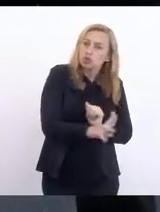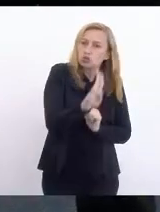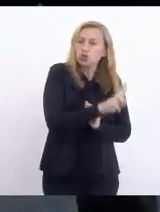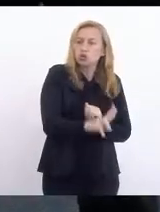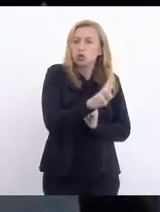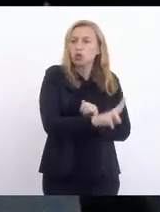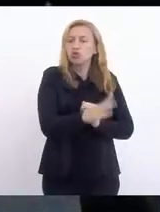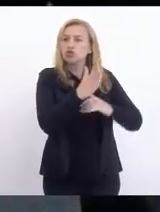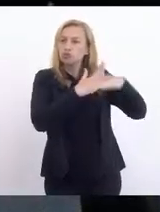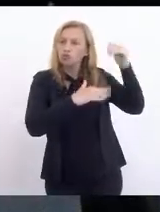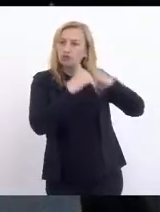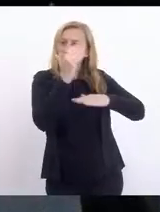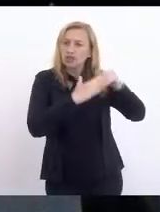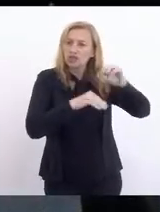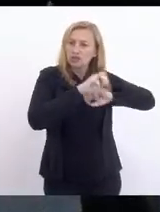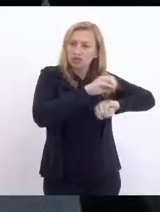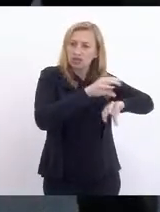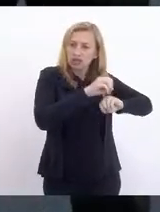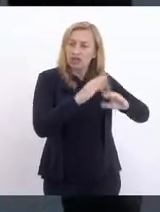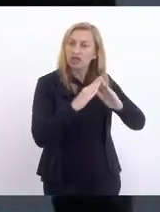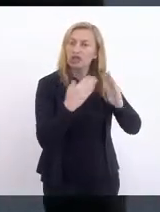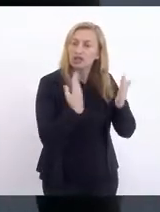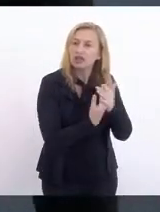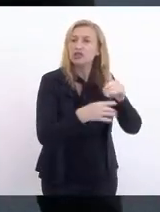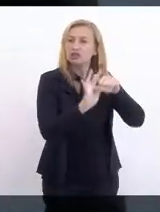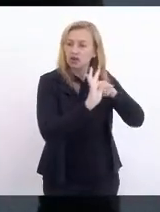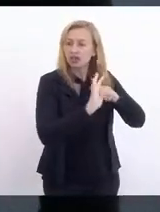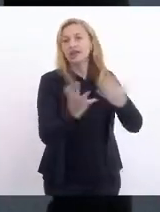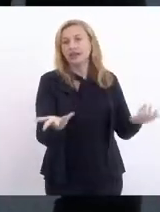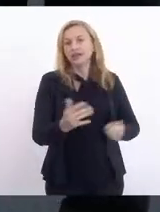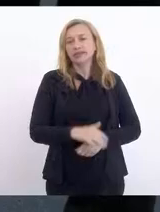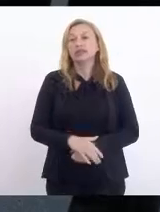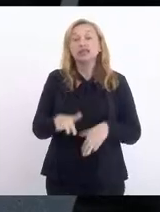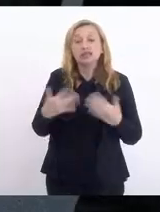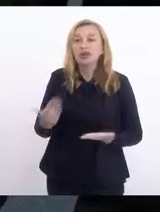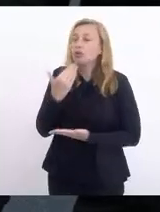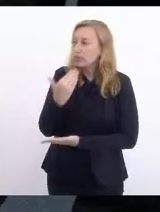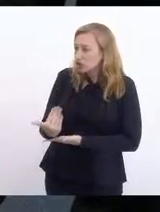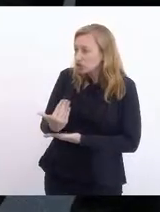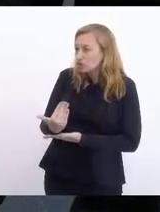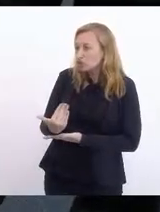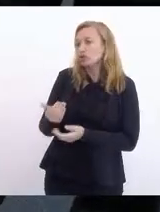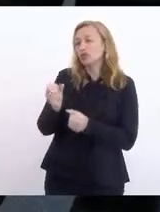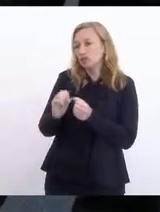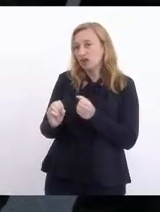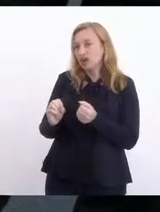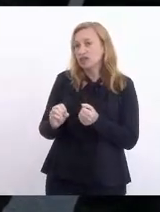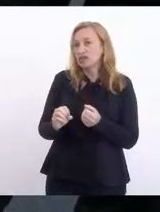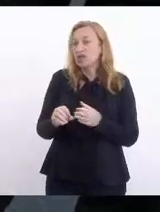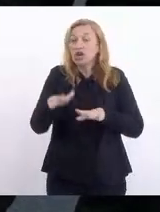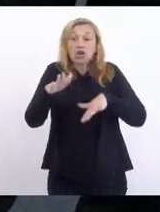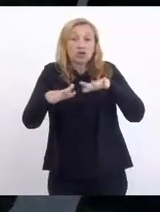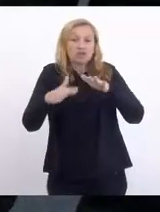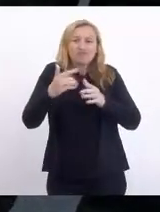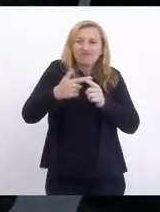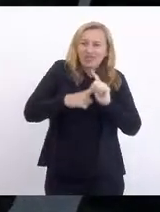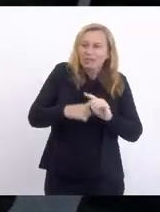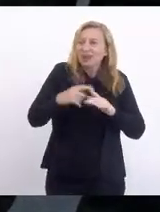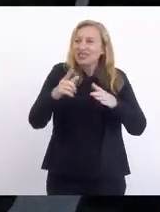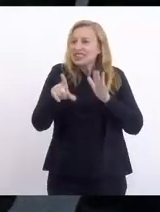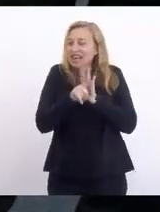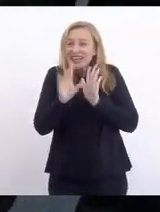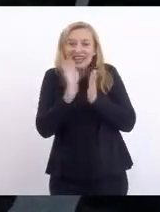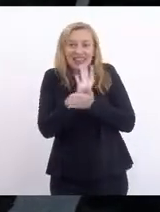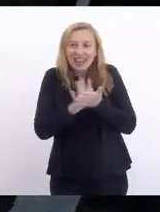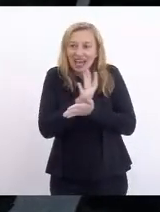usado para os profissionais da educação da rede da rede Faetec então é uma pelo que eu queria fazer o mesmo Depende de lei um depende de